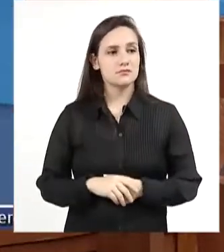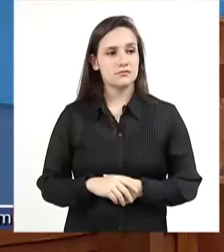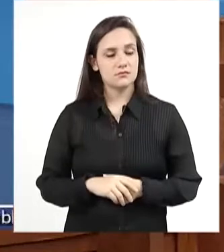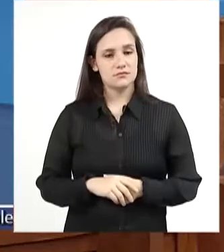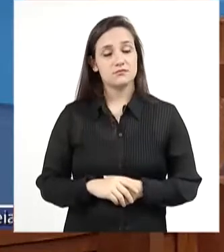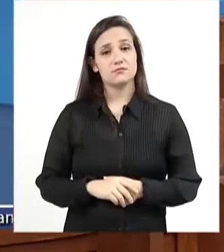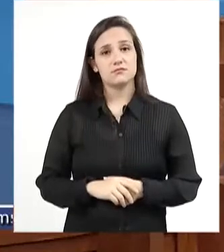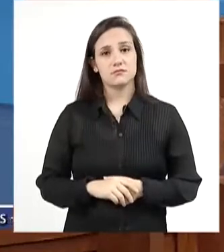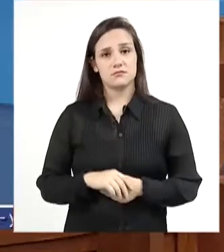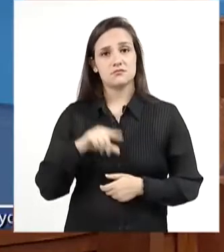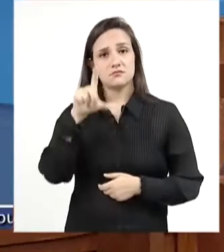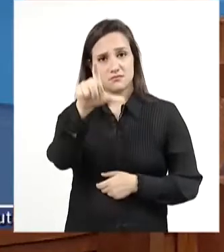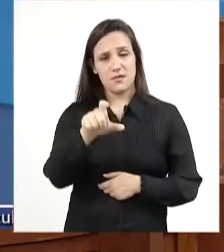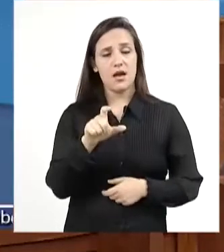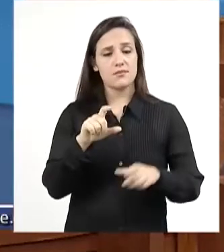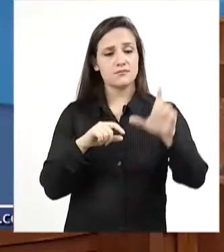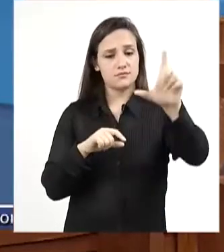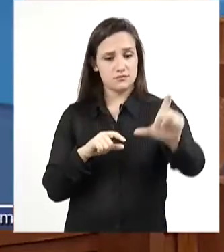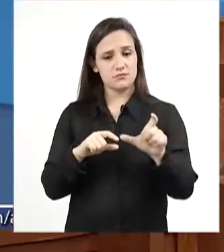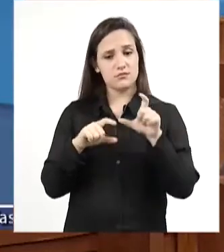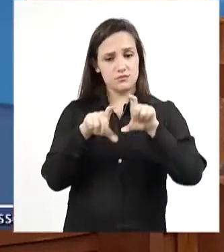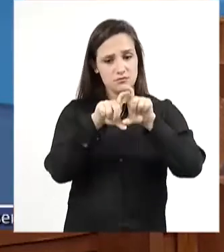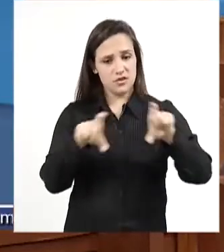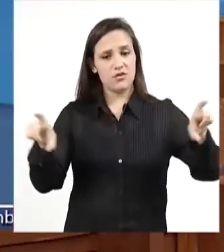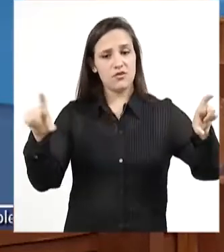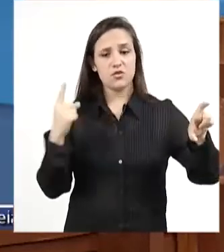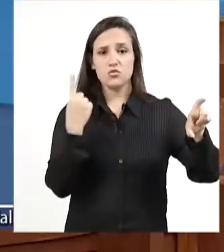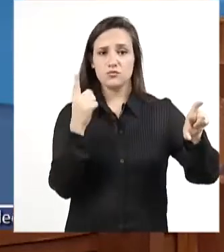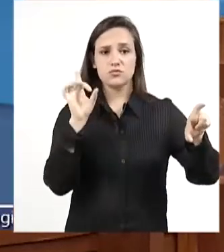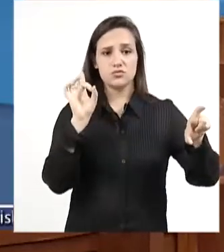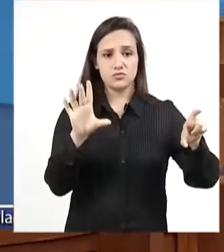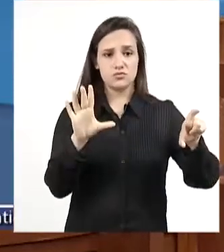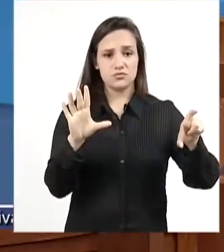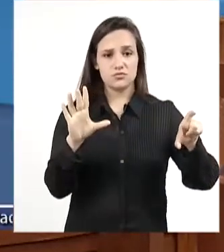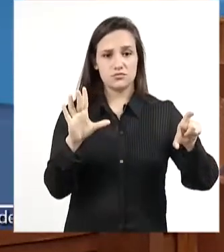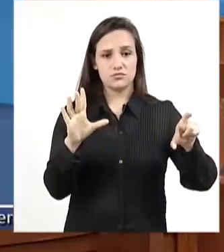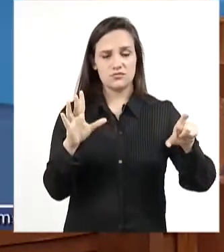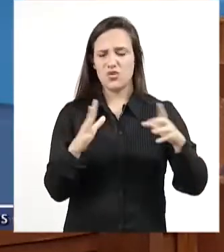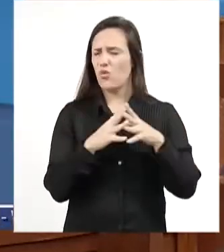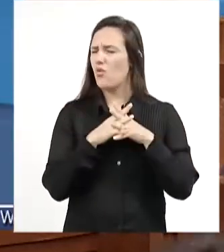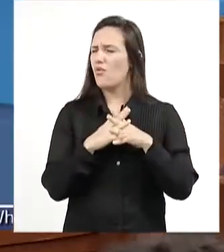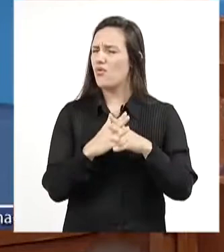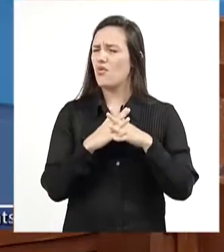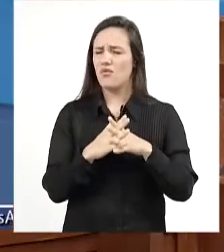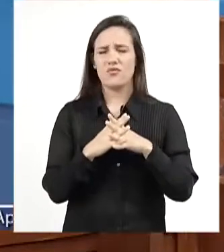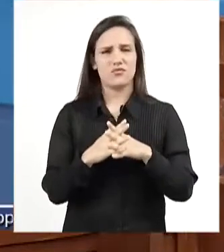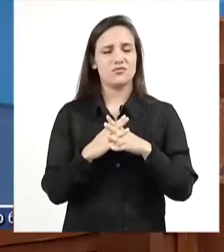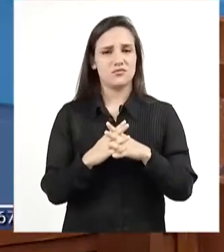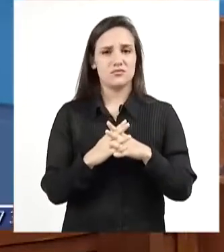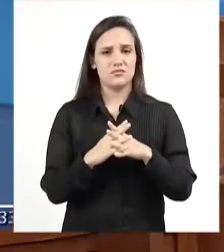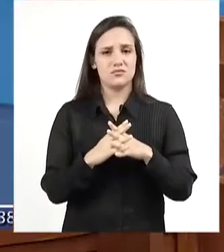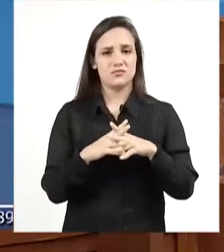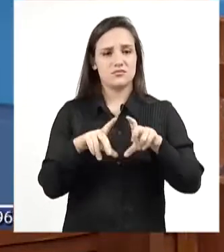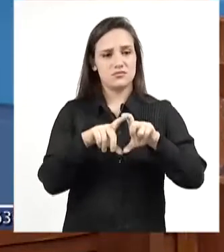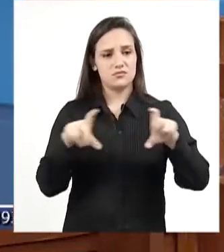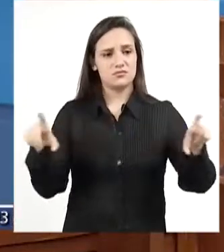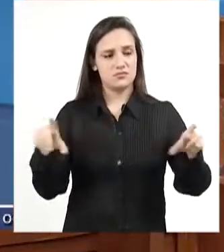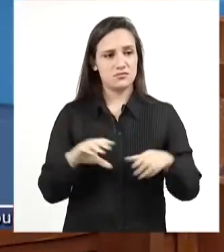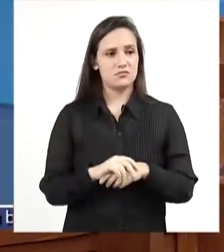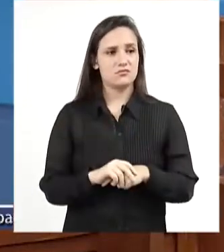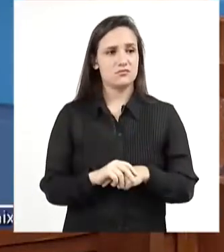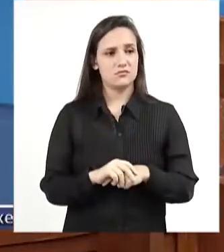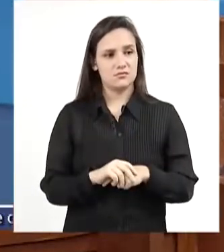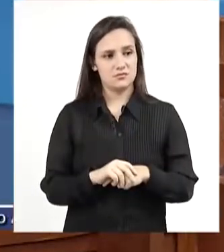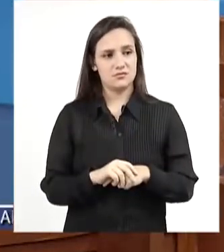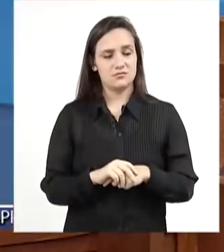apenas uma frase e criaram uma confusão danada. Na verdade, para quem acha, eu